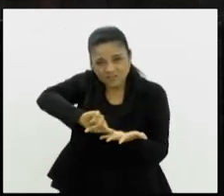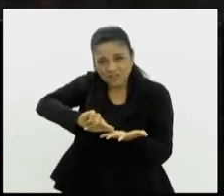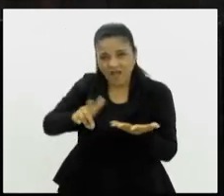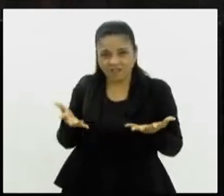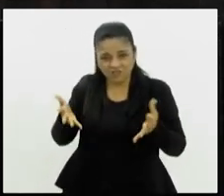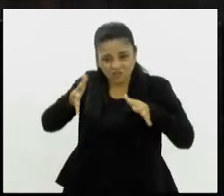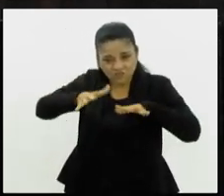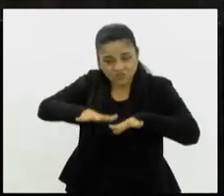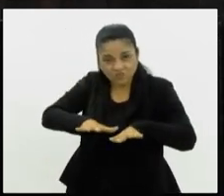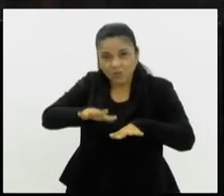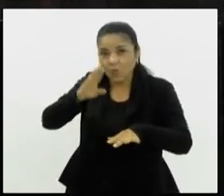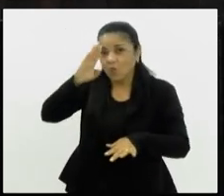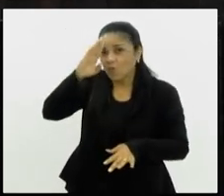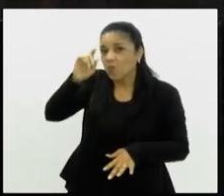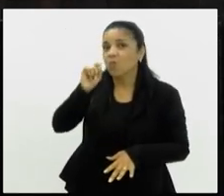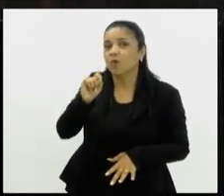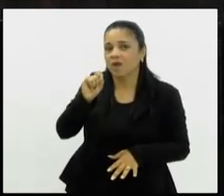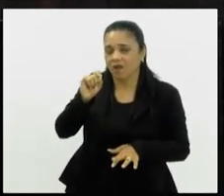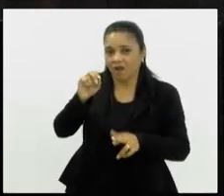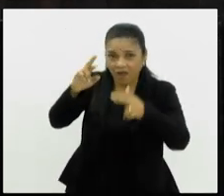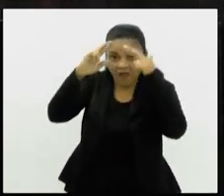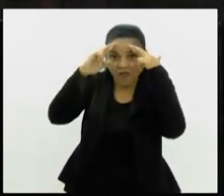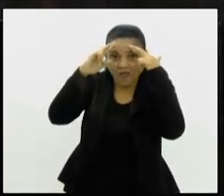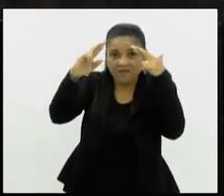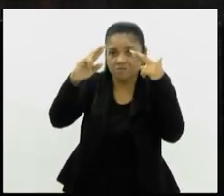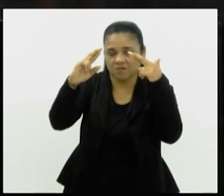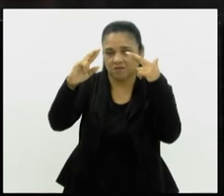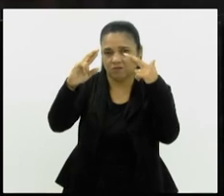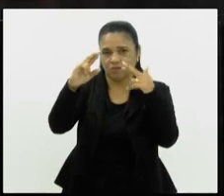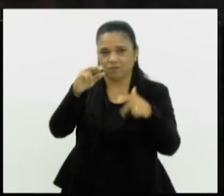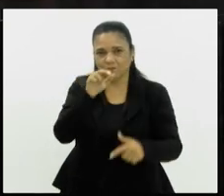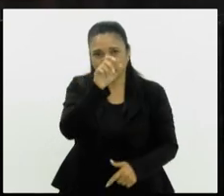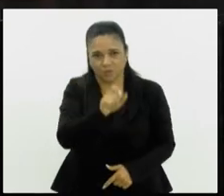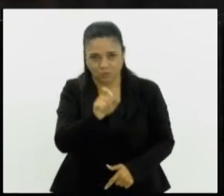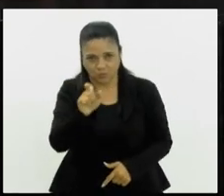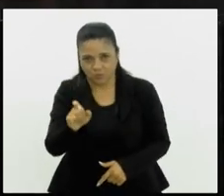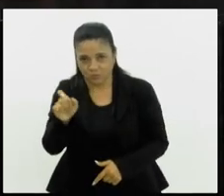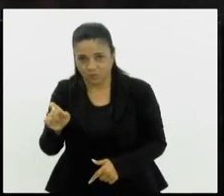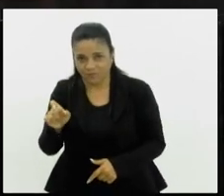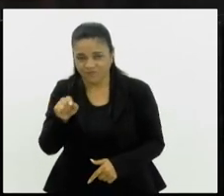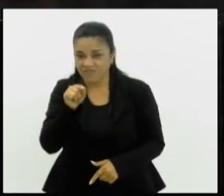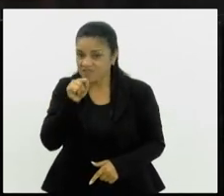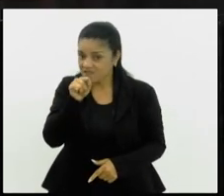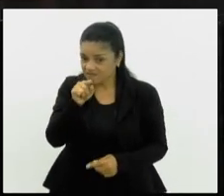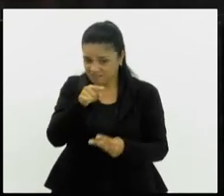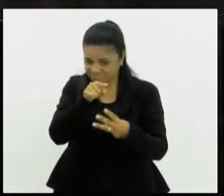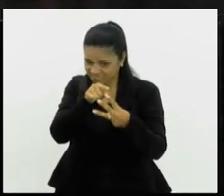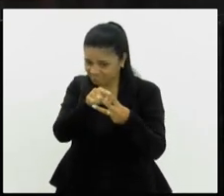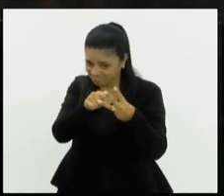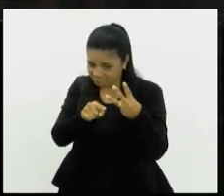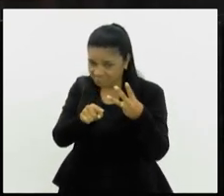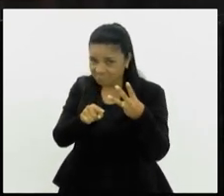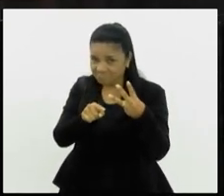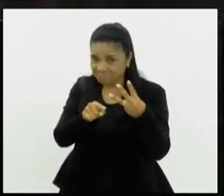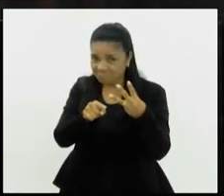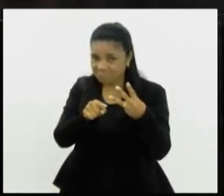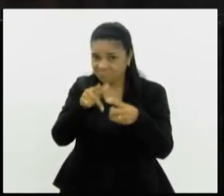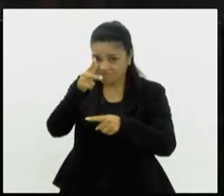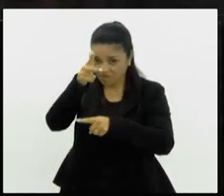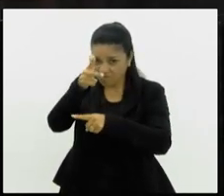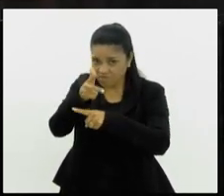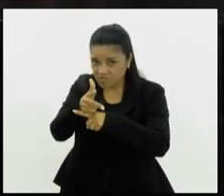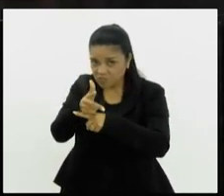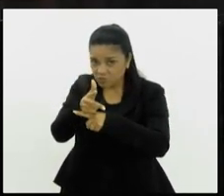passa principalmente pelo respeito pela pessoa. E isto que o senhor e esses senhores fizeram nesse vídeo,